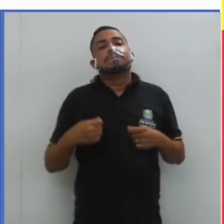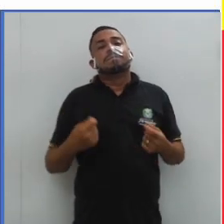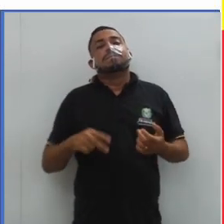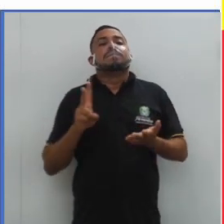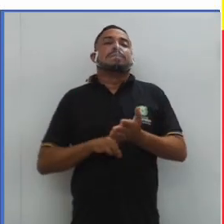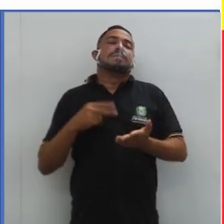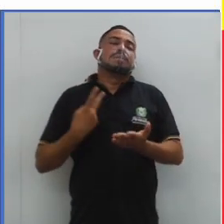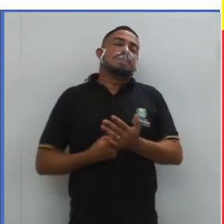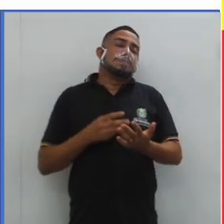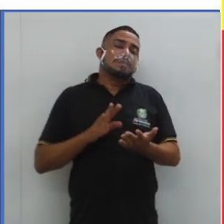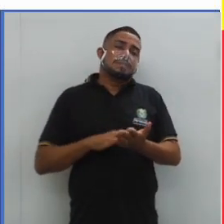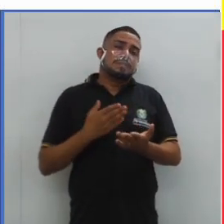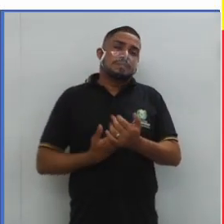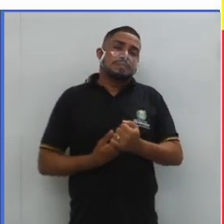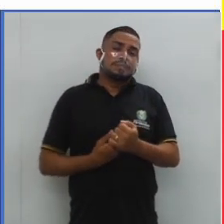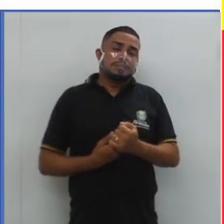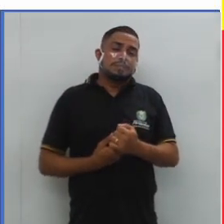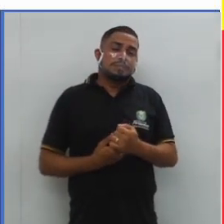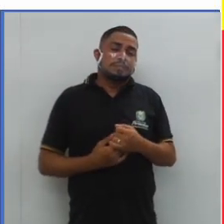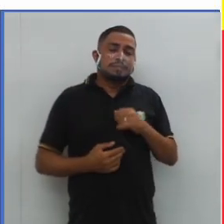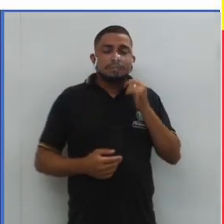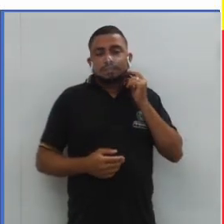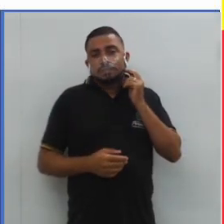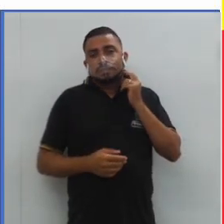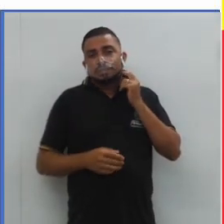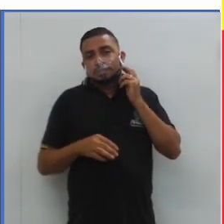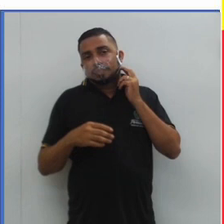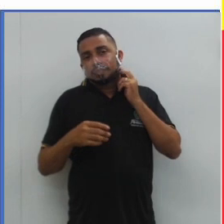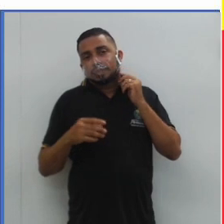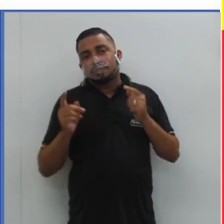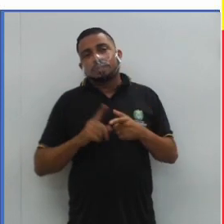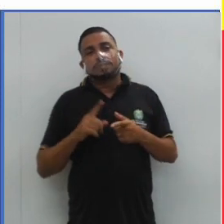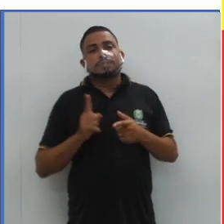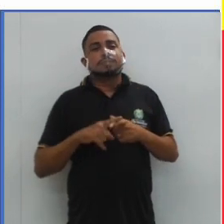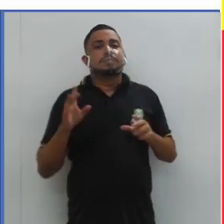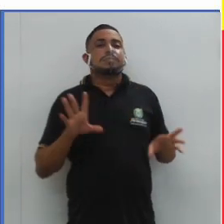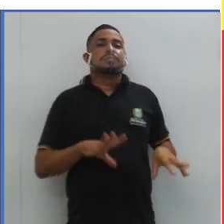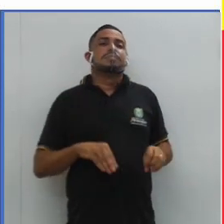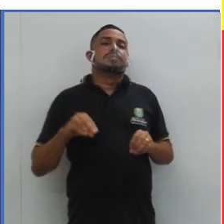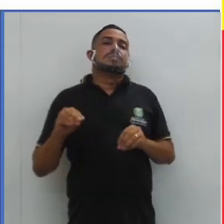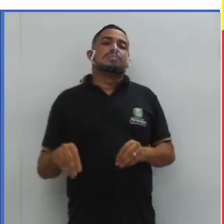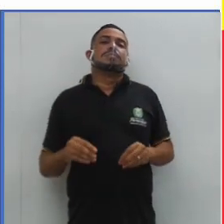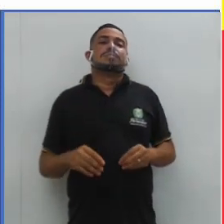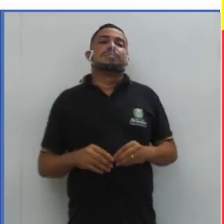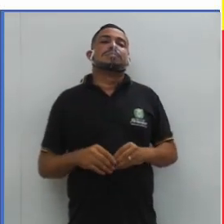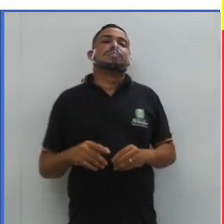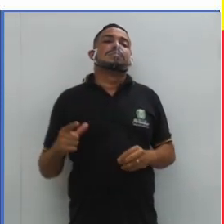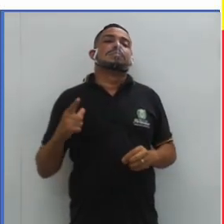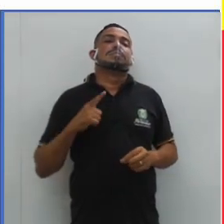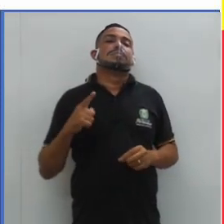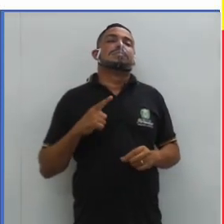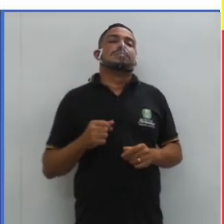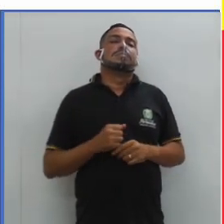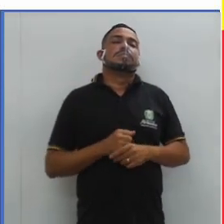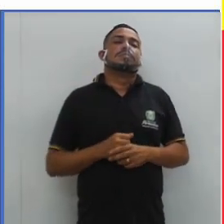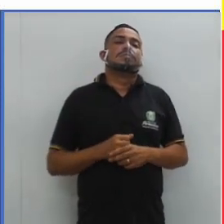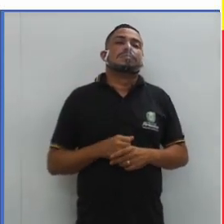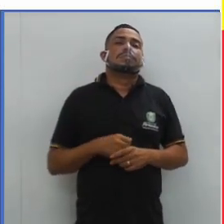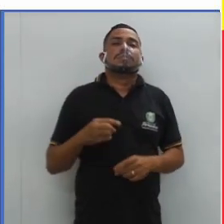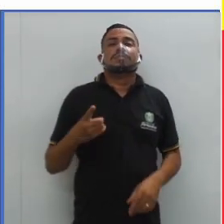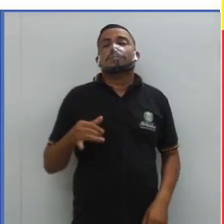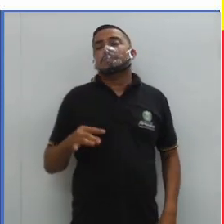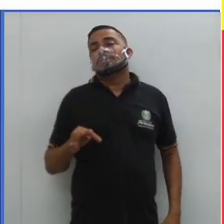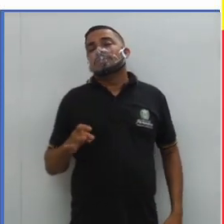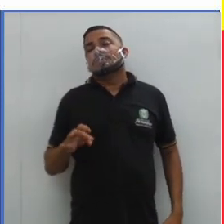ter que interpretar, que vai sentir na época. Também tem a transição, né, que indicam os cortes